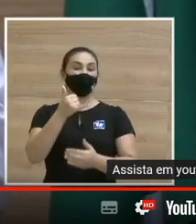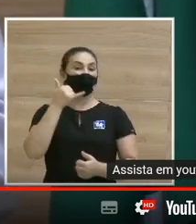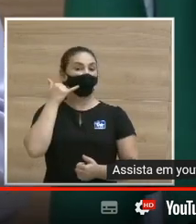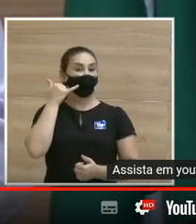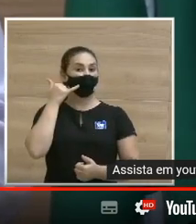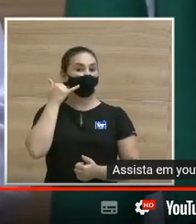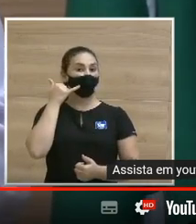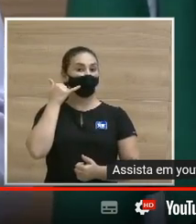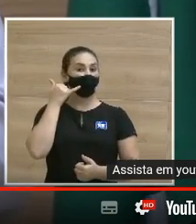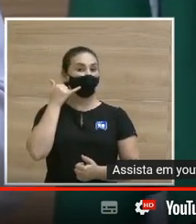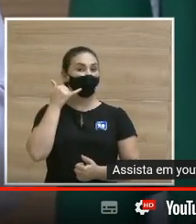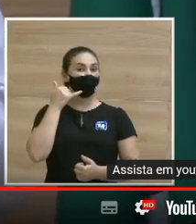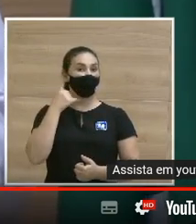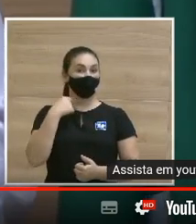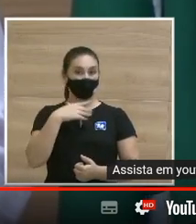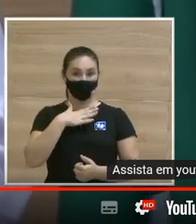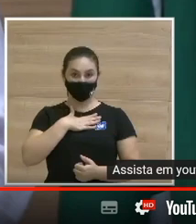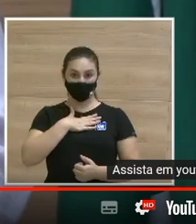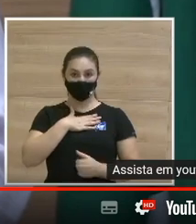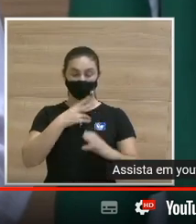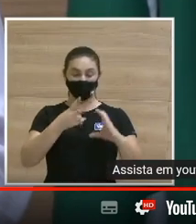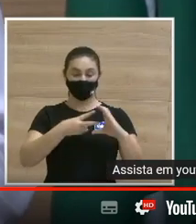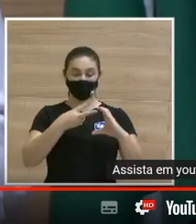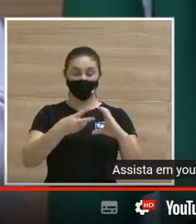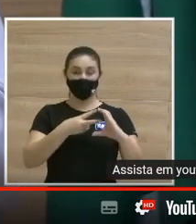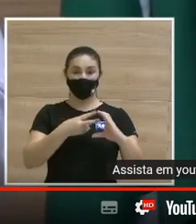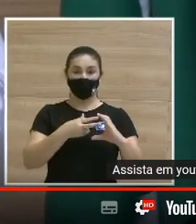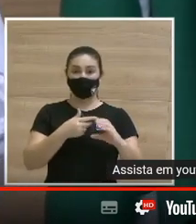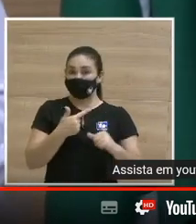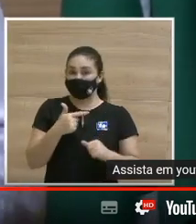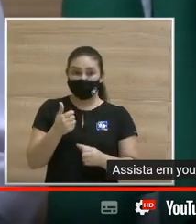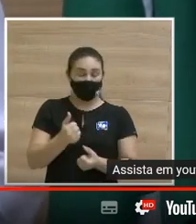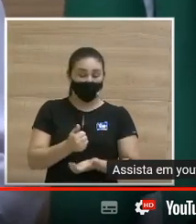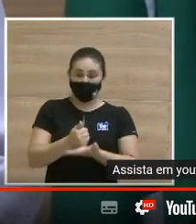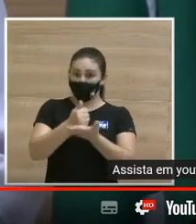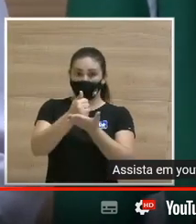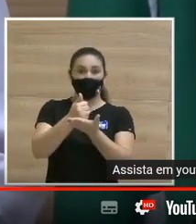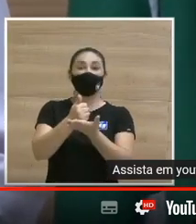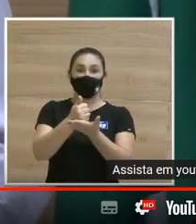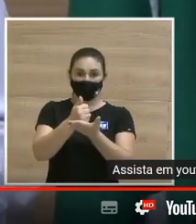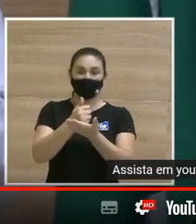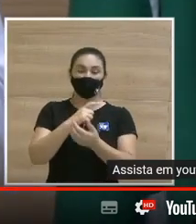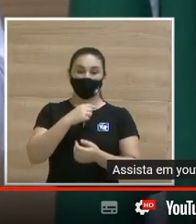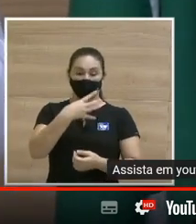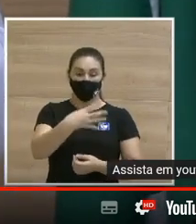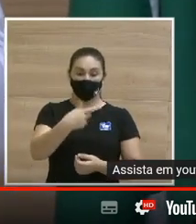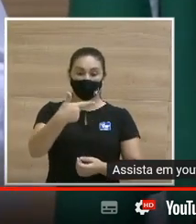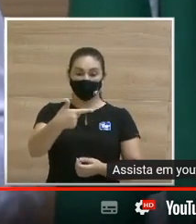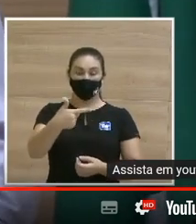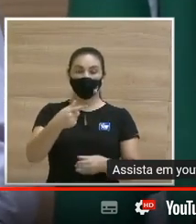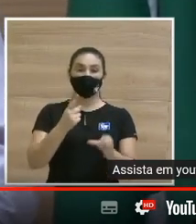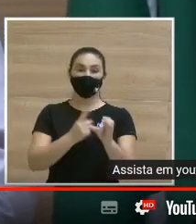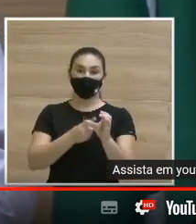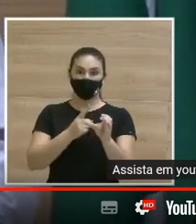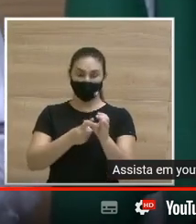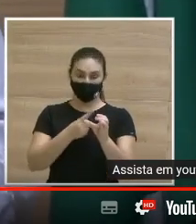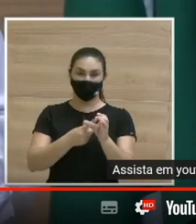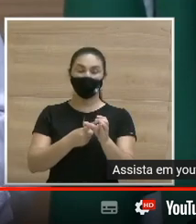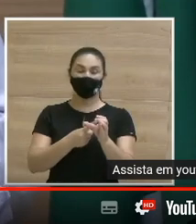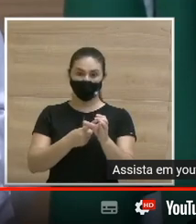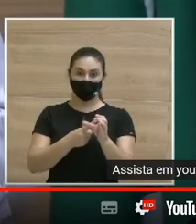telefonia, que nós, como câmaras de Pato Branco, não temos o mesmo poder que uma entidade que congrega 42 municípios para